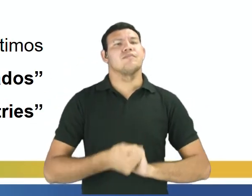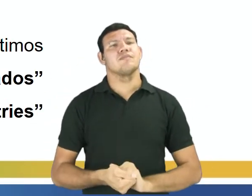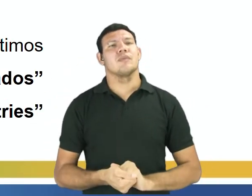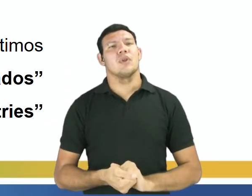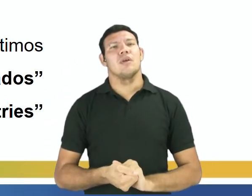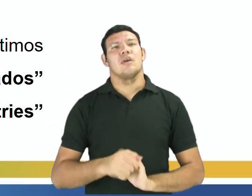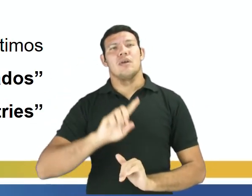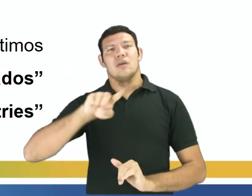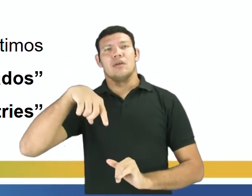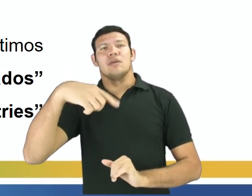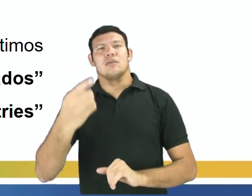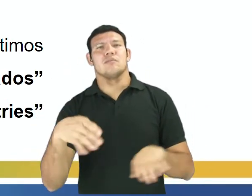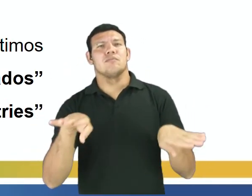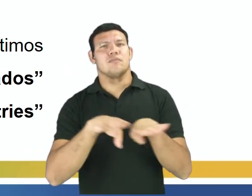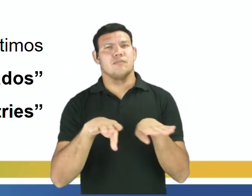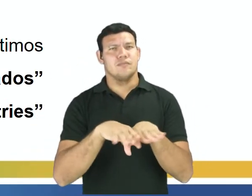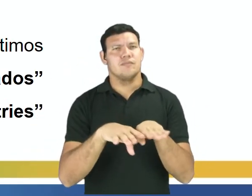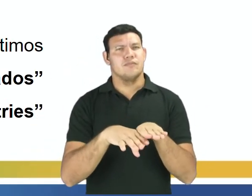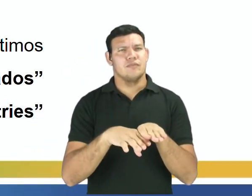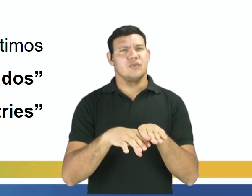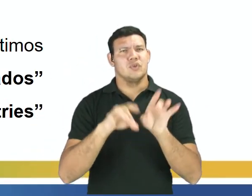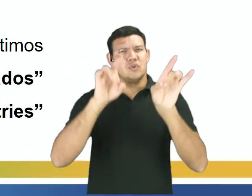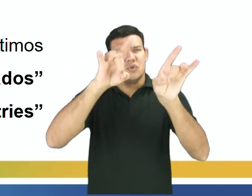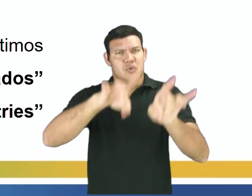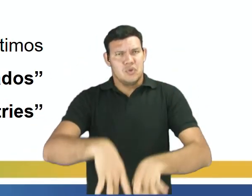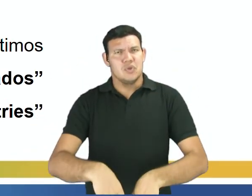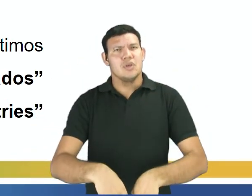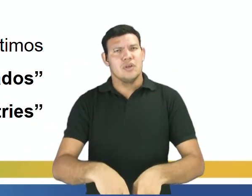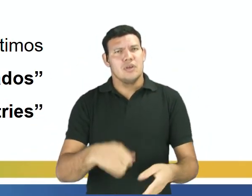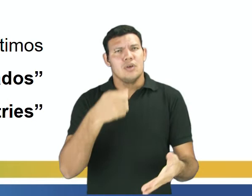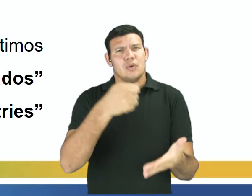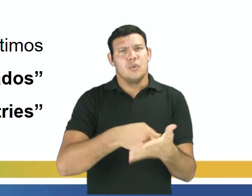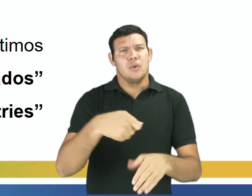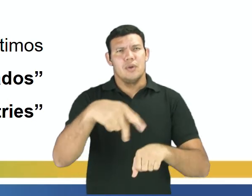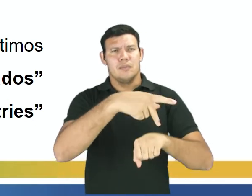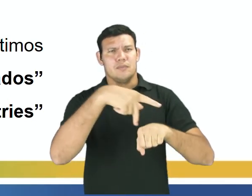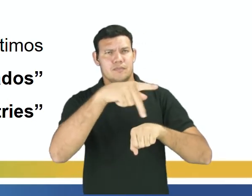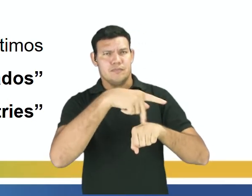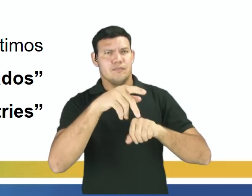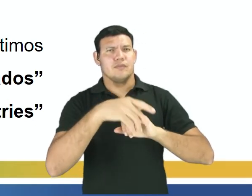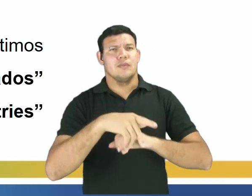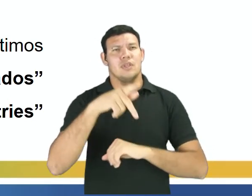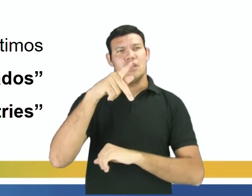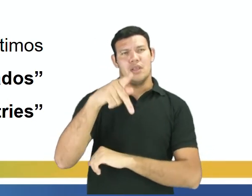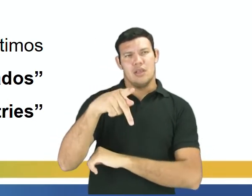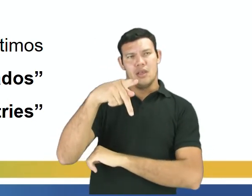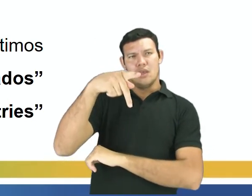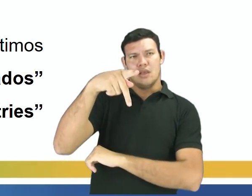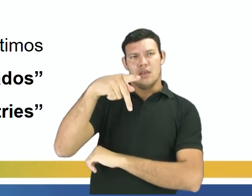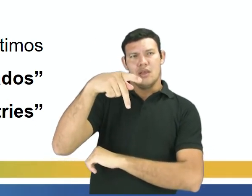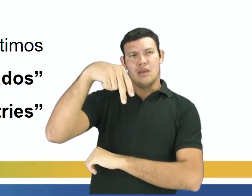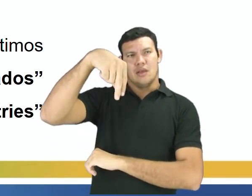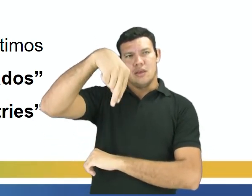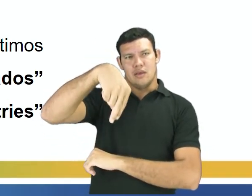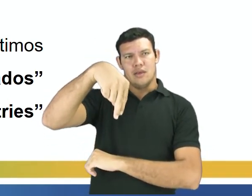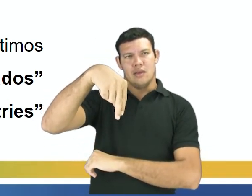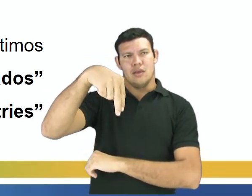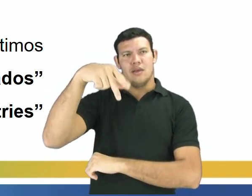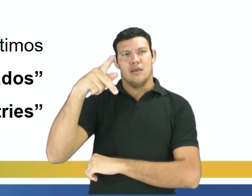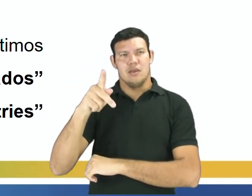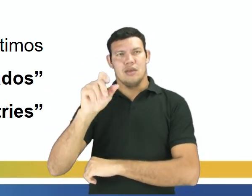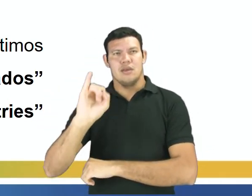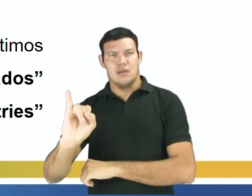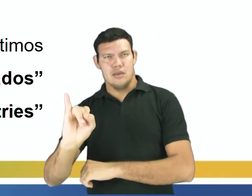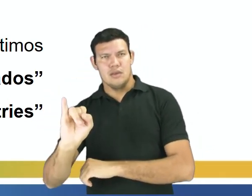países industrializados, os NIPs, ou em inglês New Industrialized Countries, NICs. Essas são as